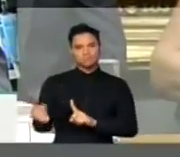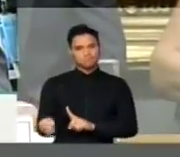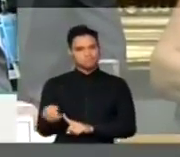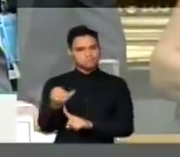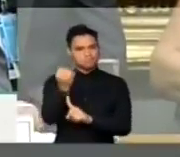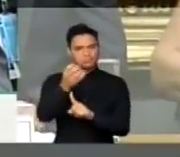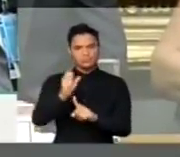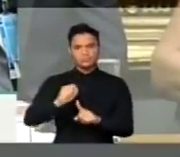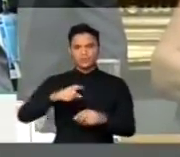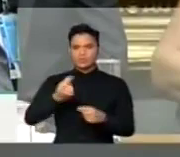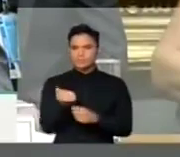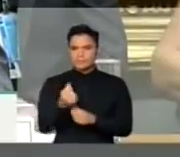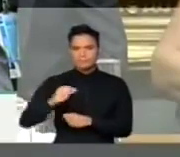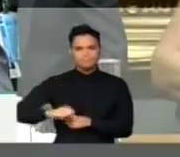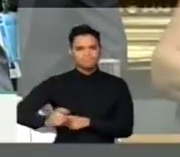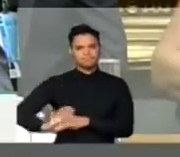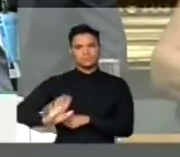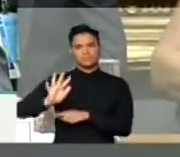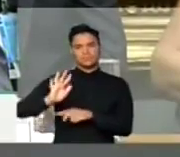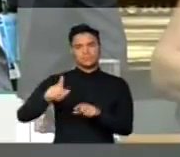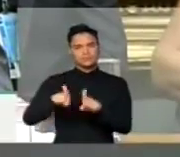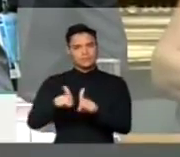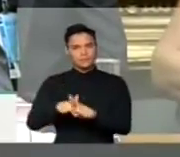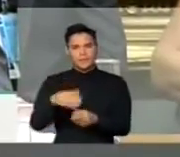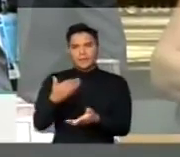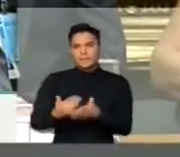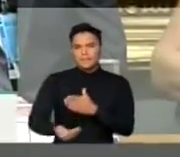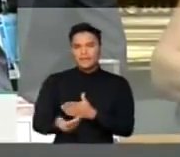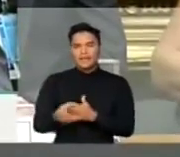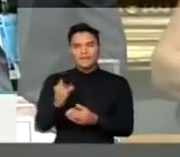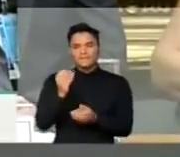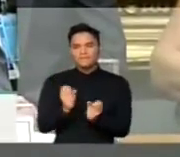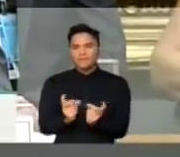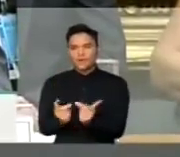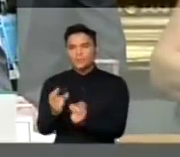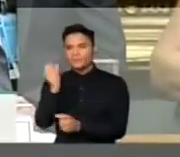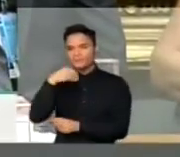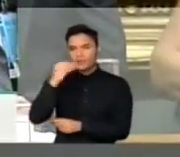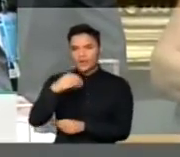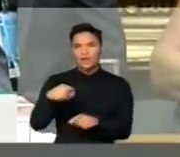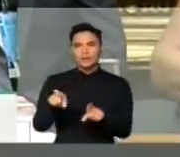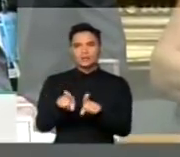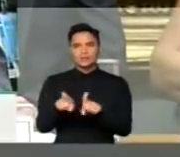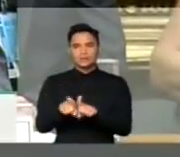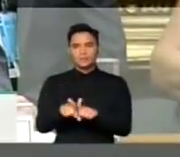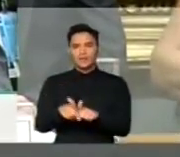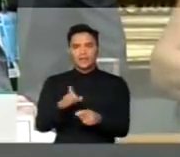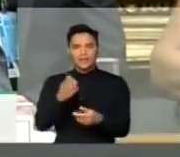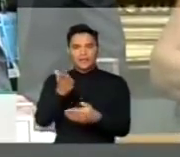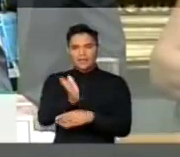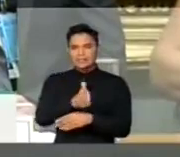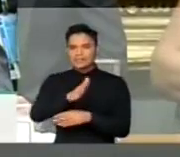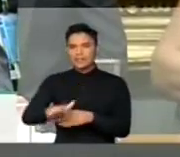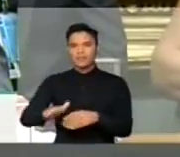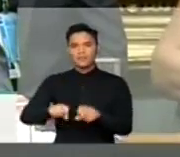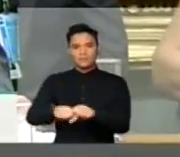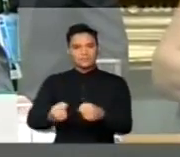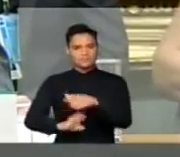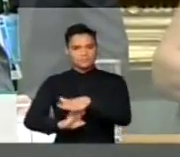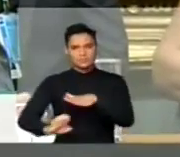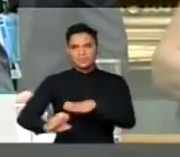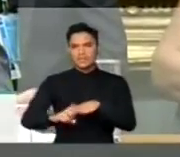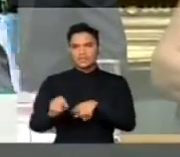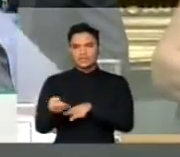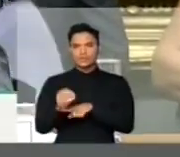aumento de preços, perdas do poder de compra, perda de credibilidade, encerramento de empresas, alta